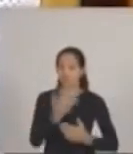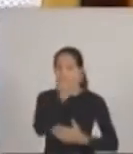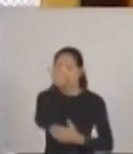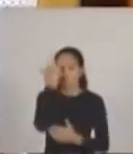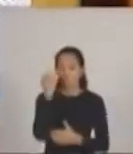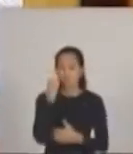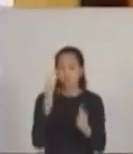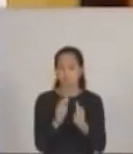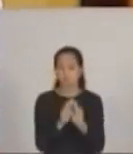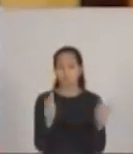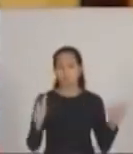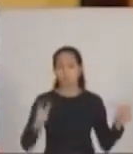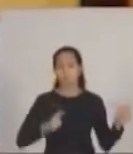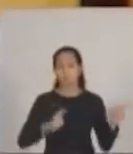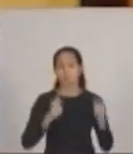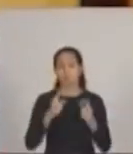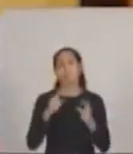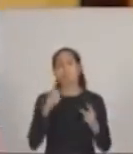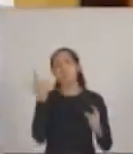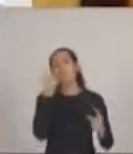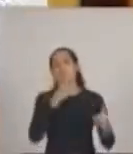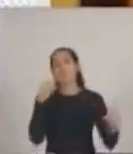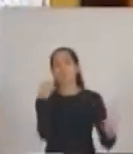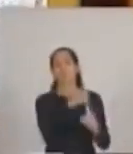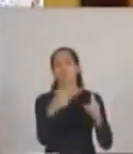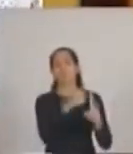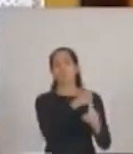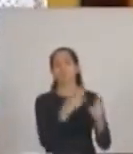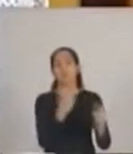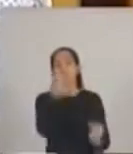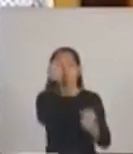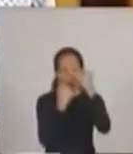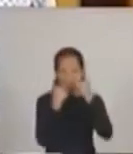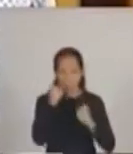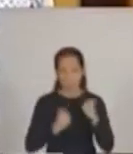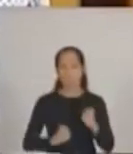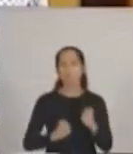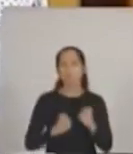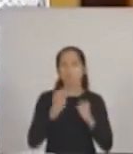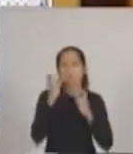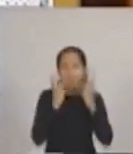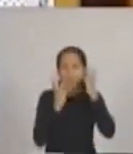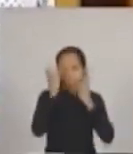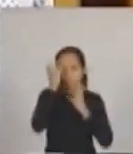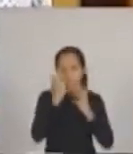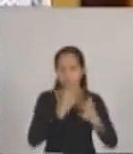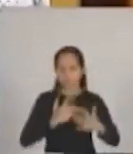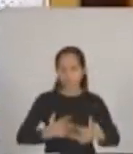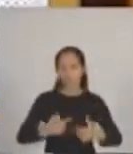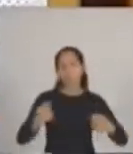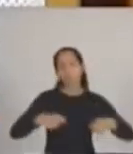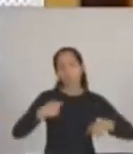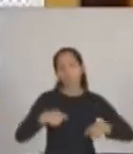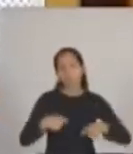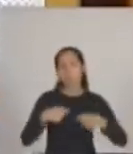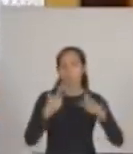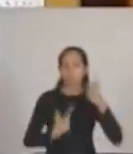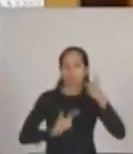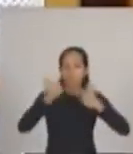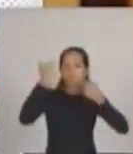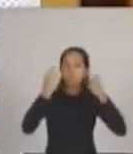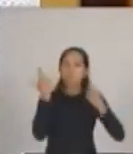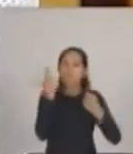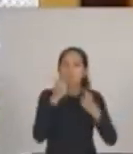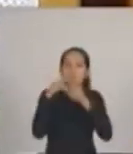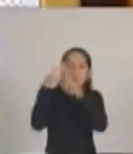que são vítimas de violência no Espírito Santo, essas mulheres precisam de reparação deste dano, essas mulheres, no nosso